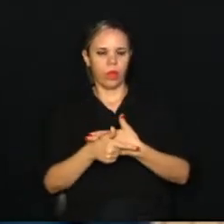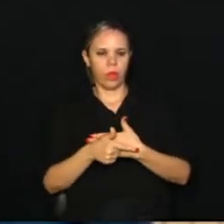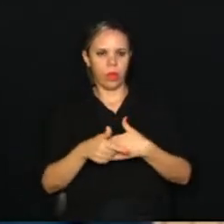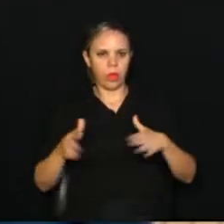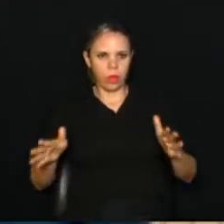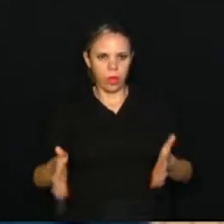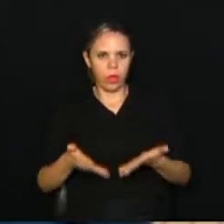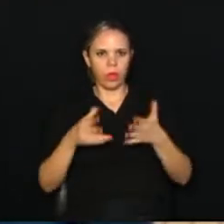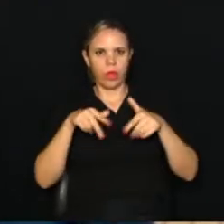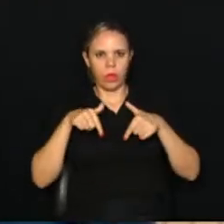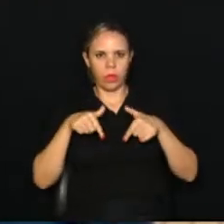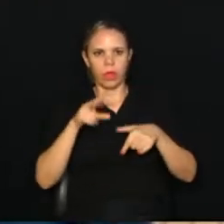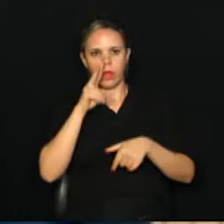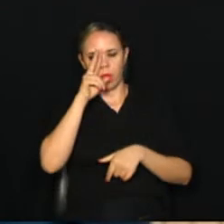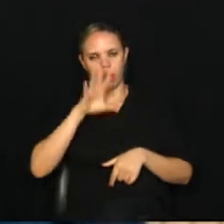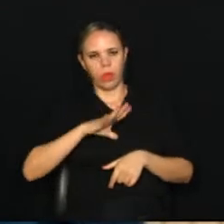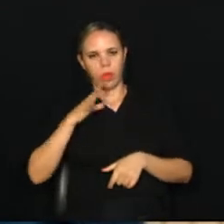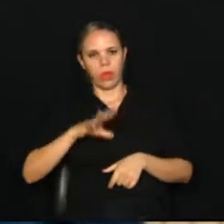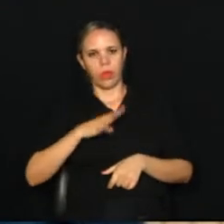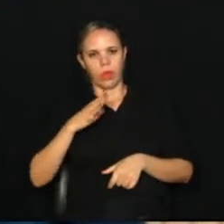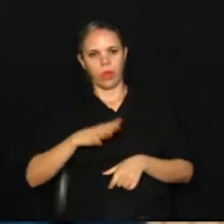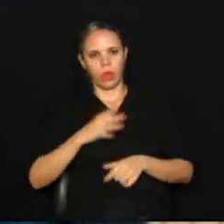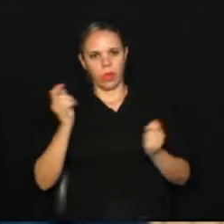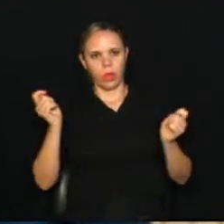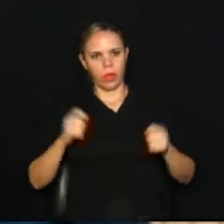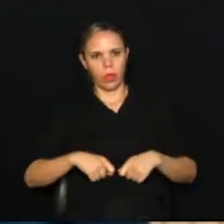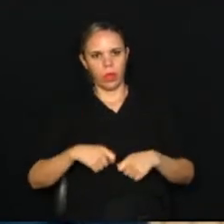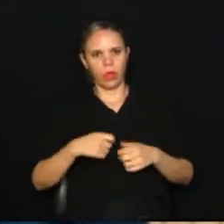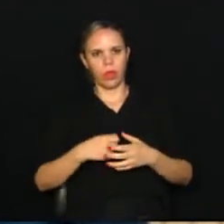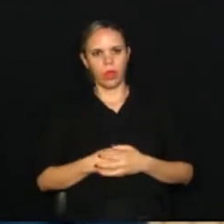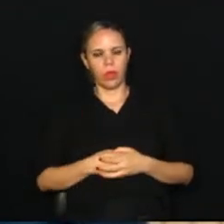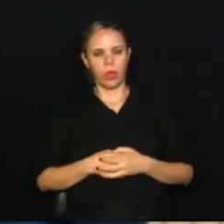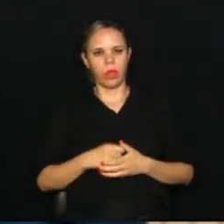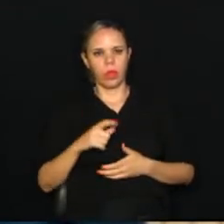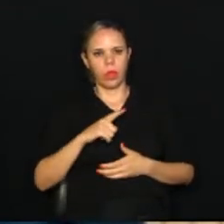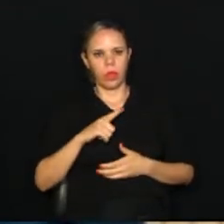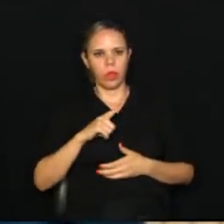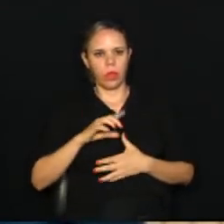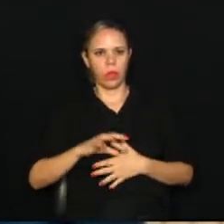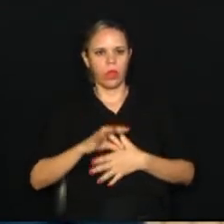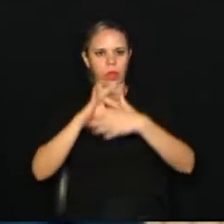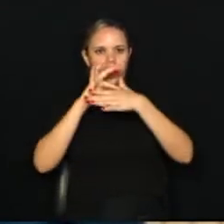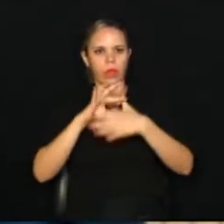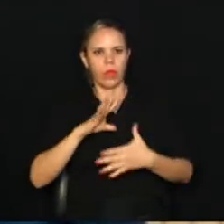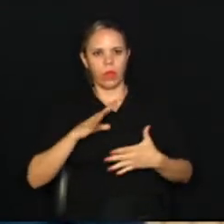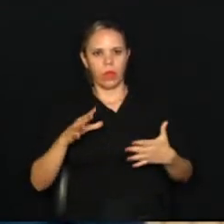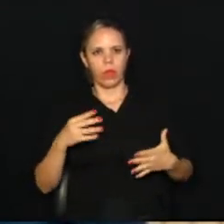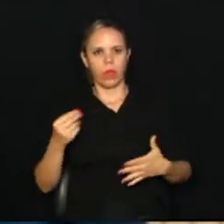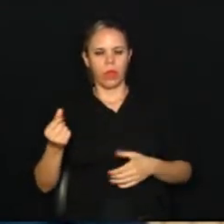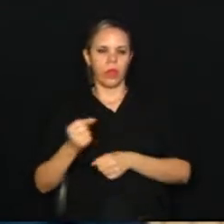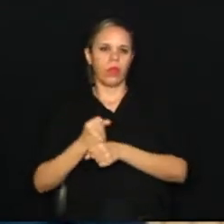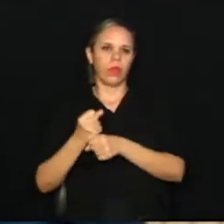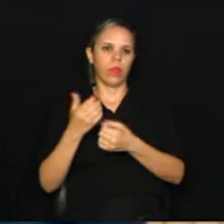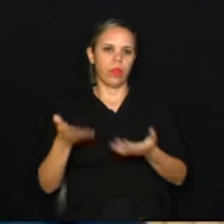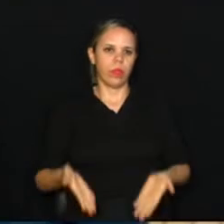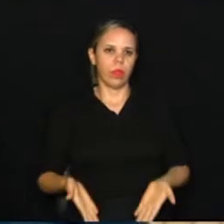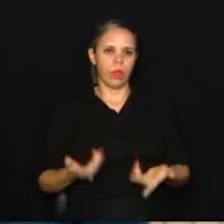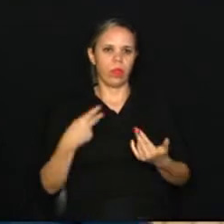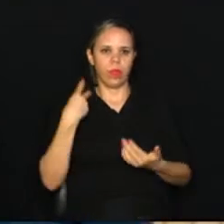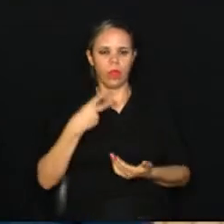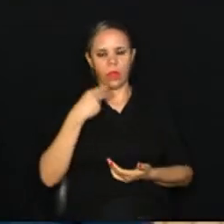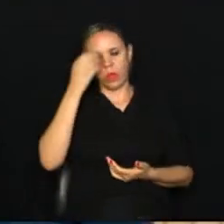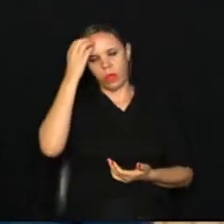energia, força, coragem e competência. Tem sido um líder na nossa cidade há muitos anos, como